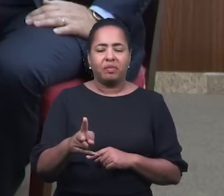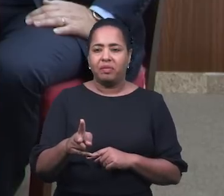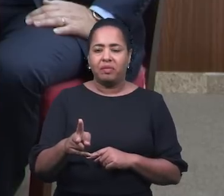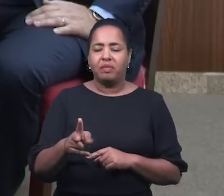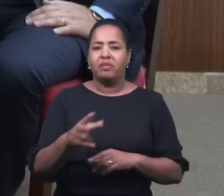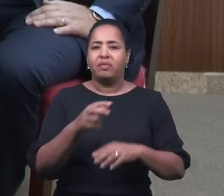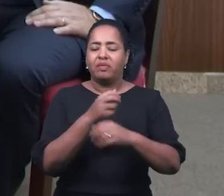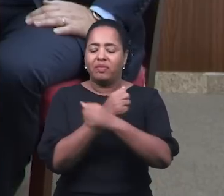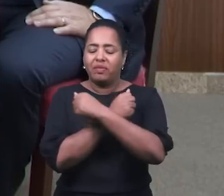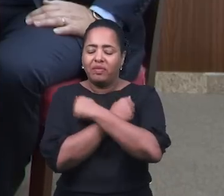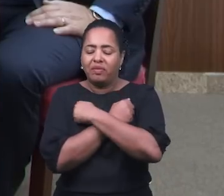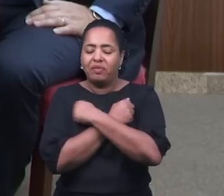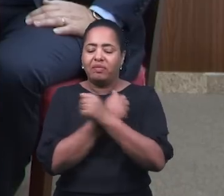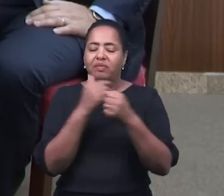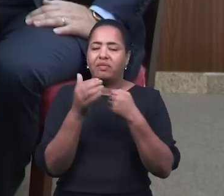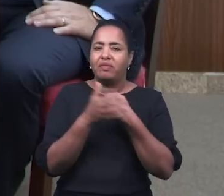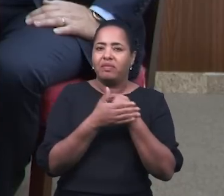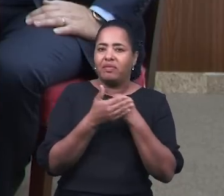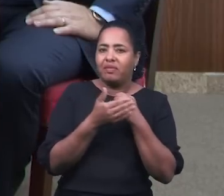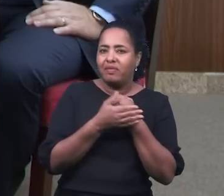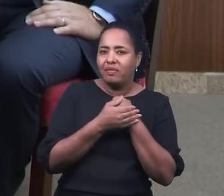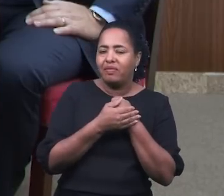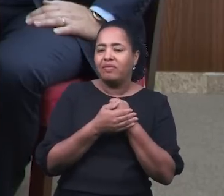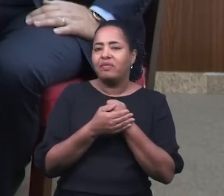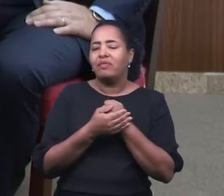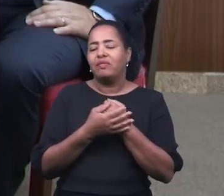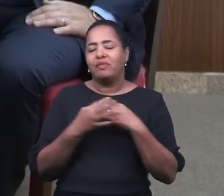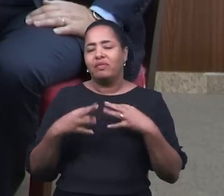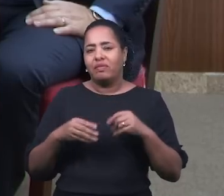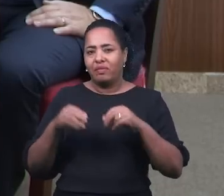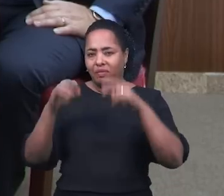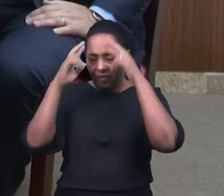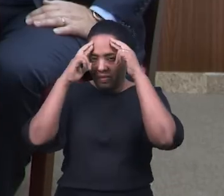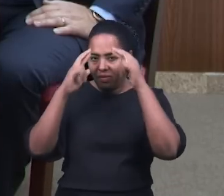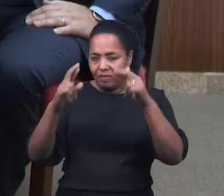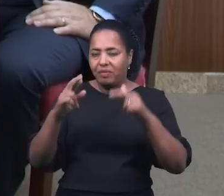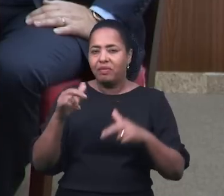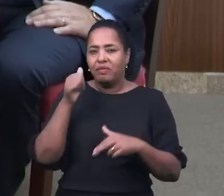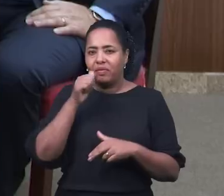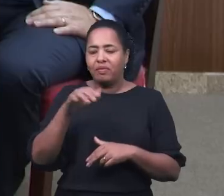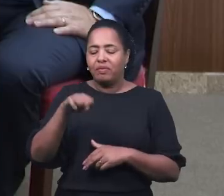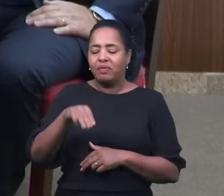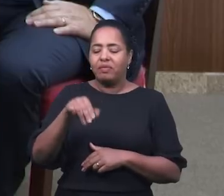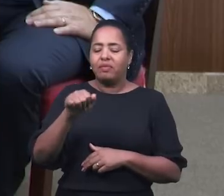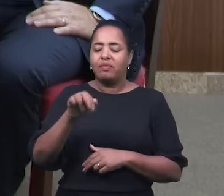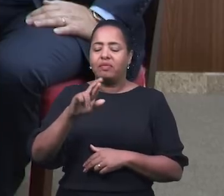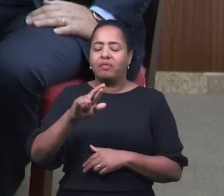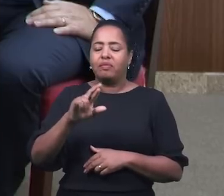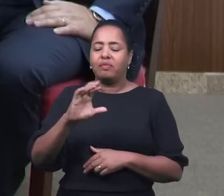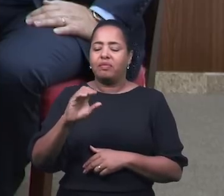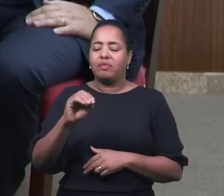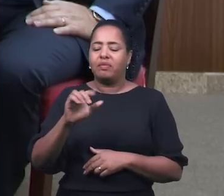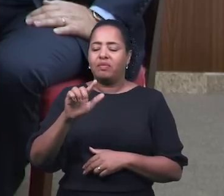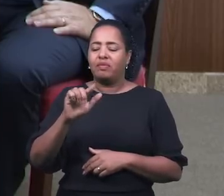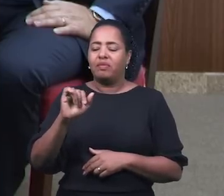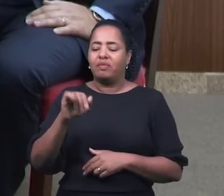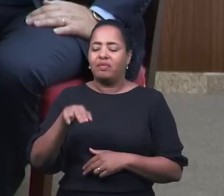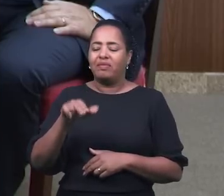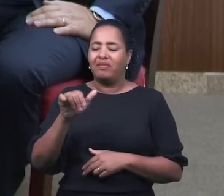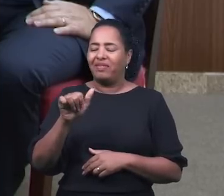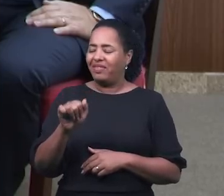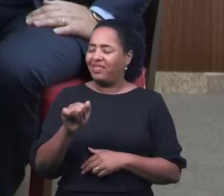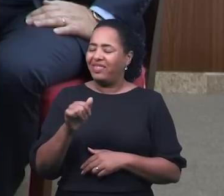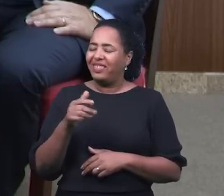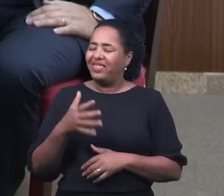aqui um abraço carinhoso, afetuoso, com todo respeito, para a nossa irmã Marcolina Nunes. Minha irmã,